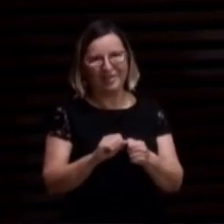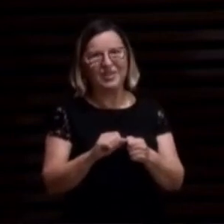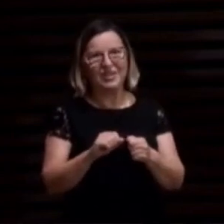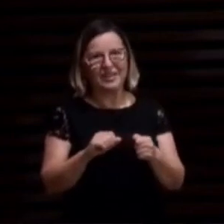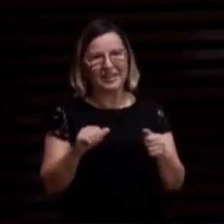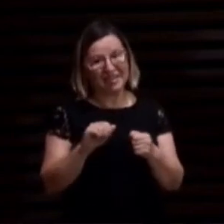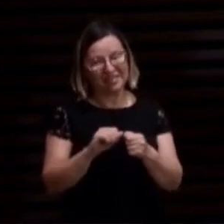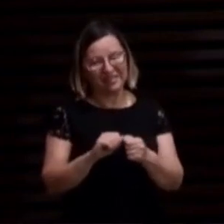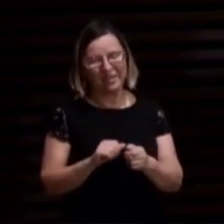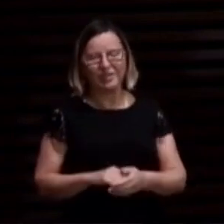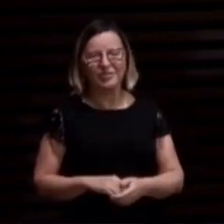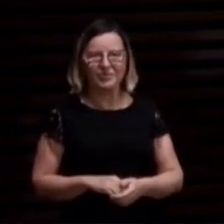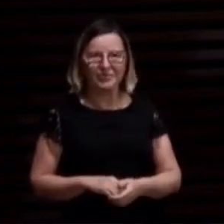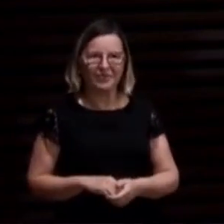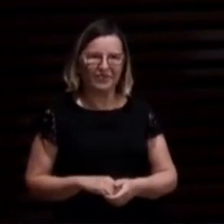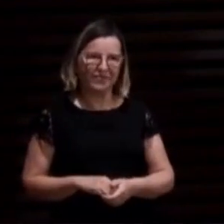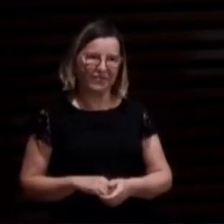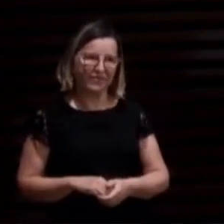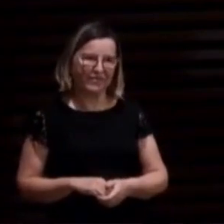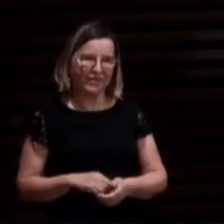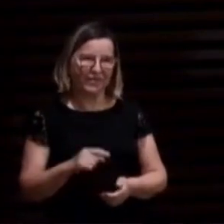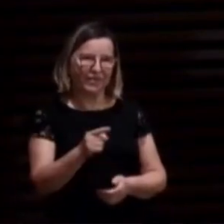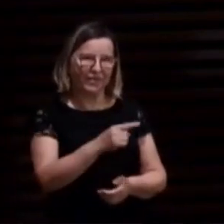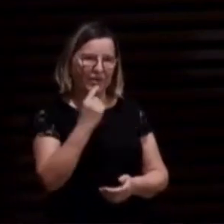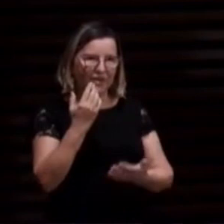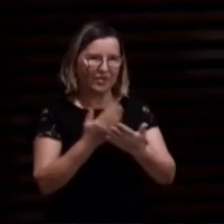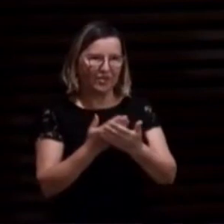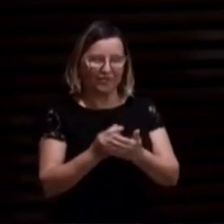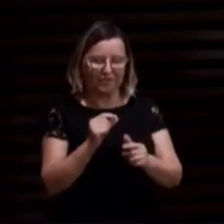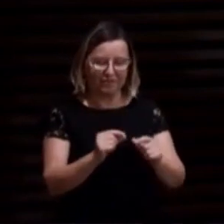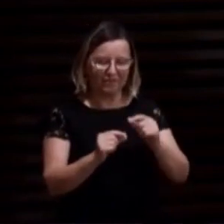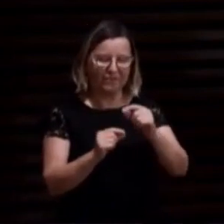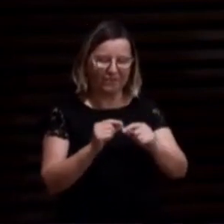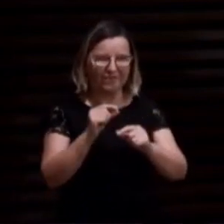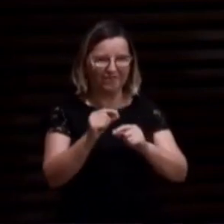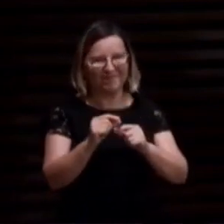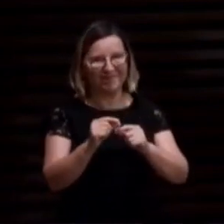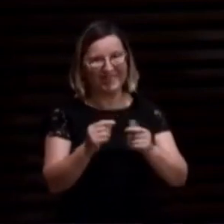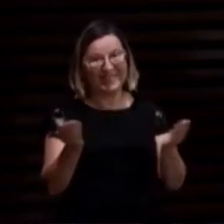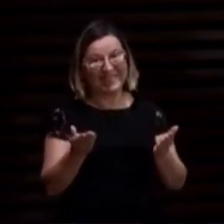Nós temos andado aqui passo a passo. E hoje chegamos